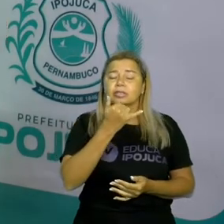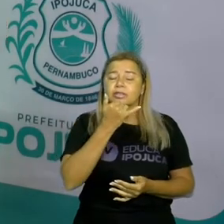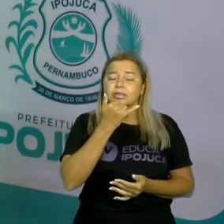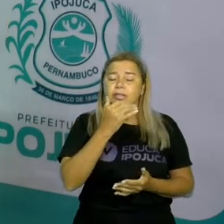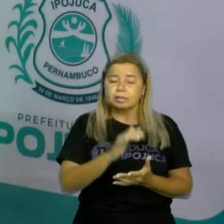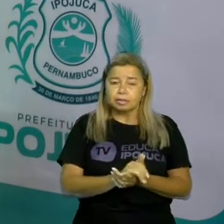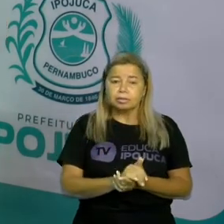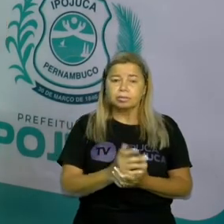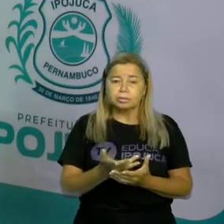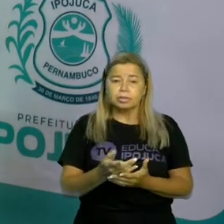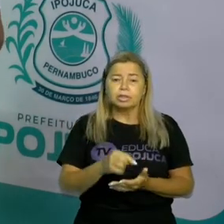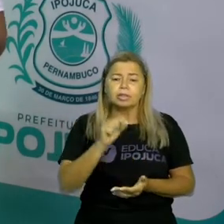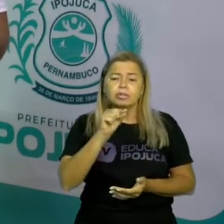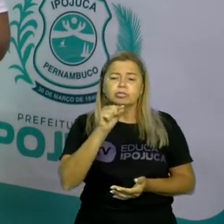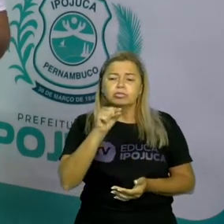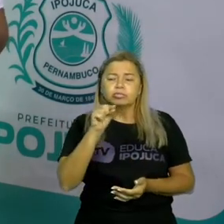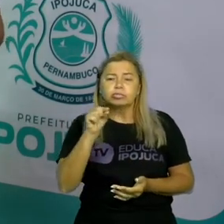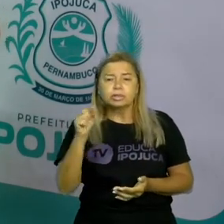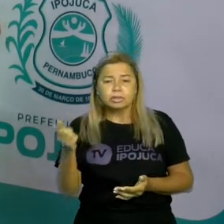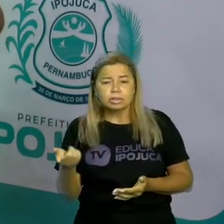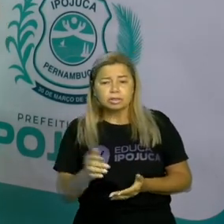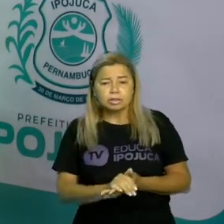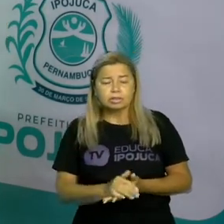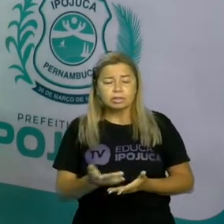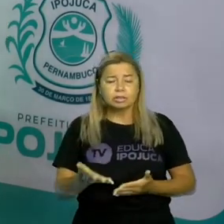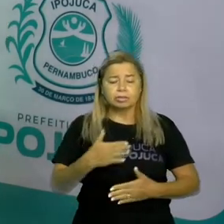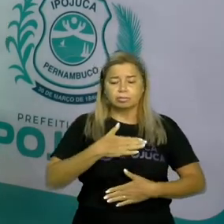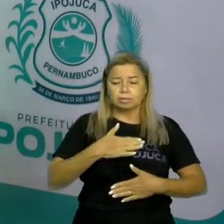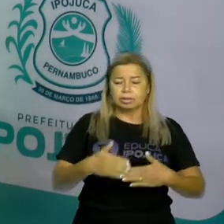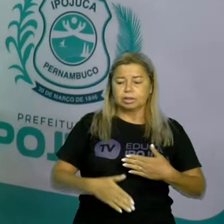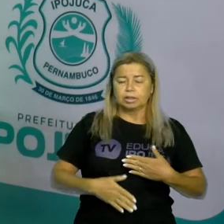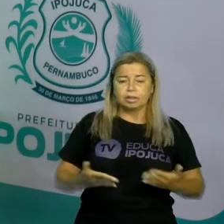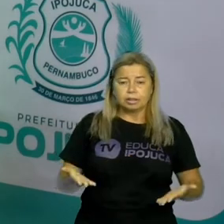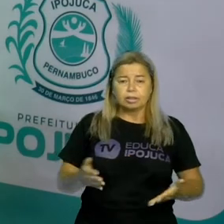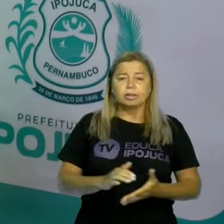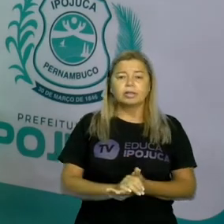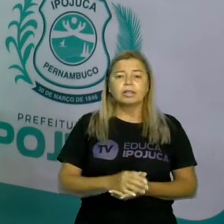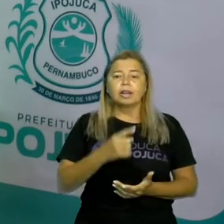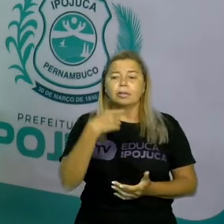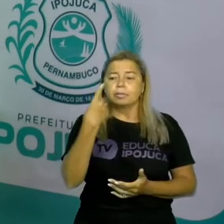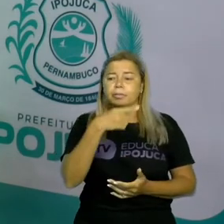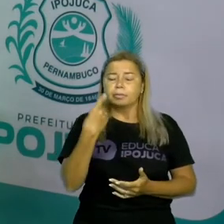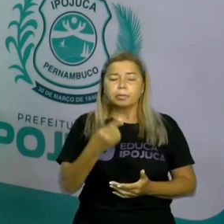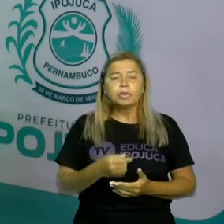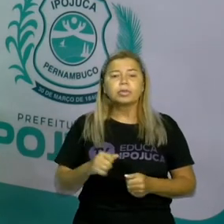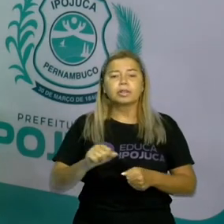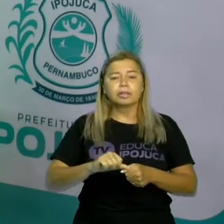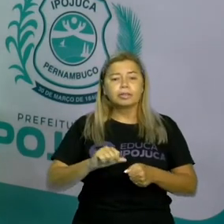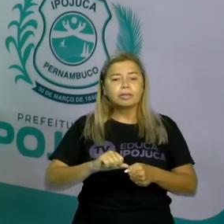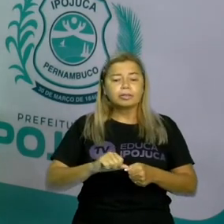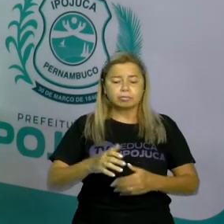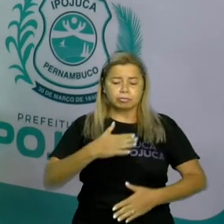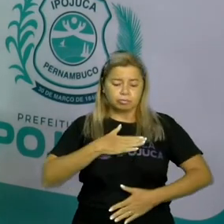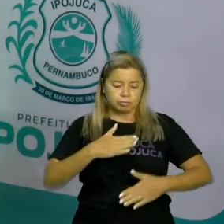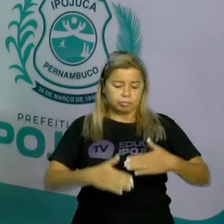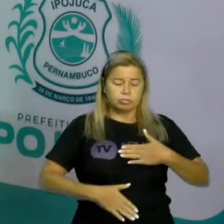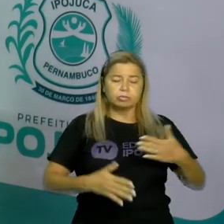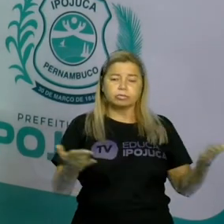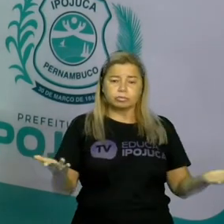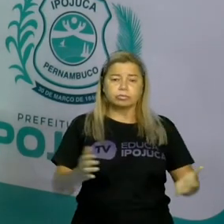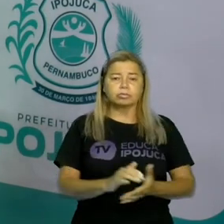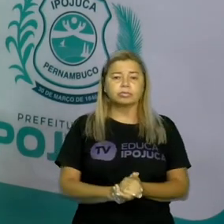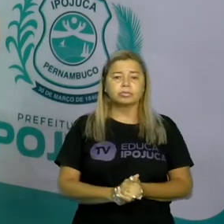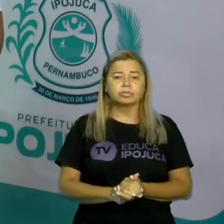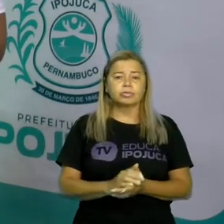de reticência da parte do corpo, ela dá referência à parte do corpo da gente, não dá na nossa boca. Todos,